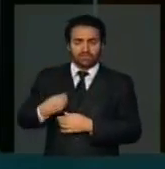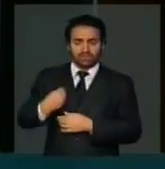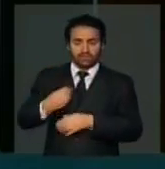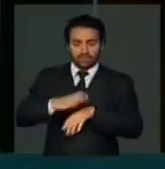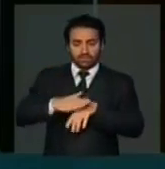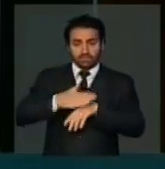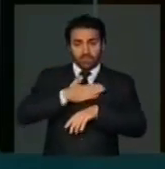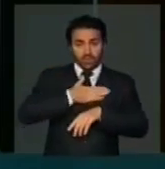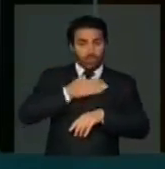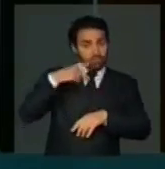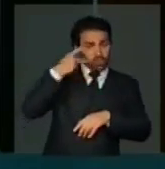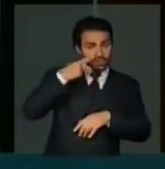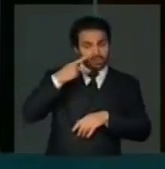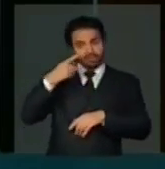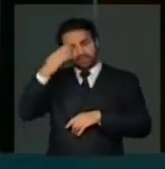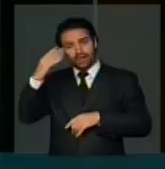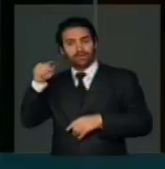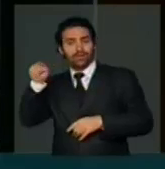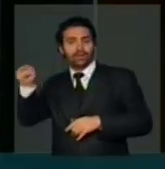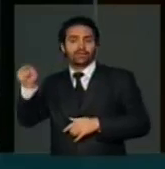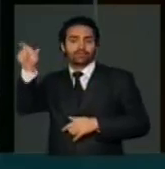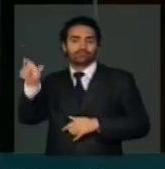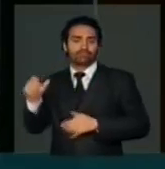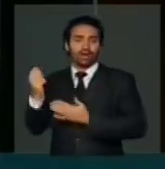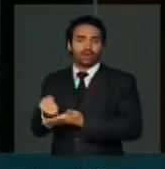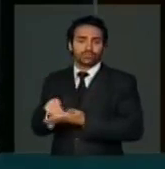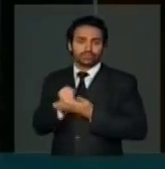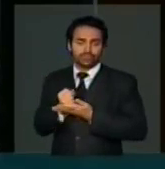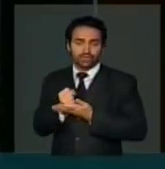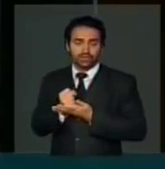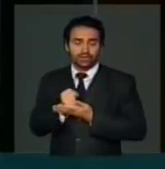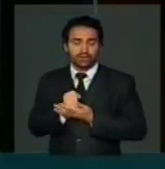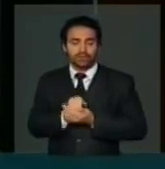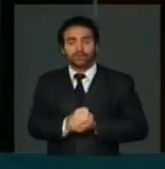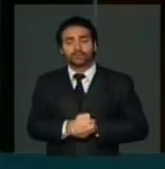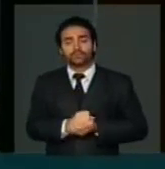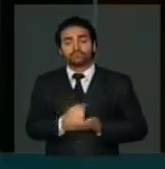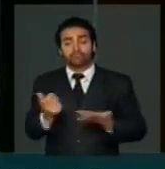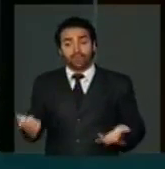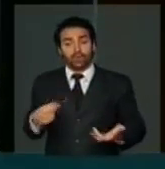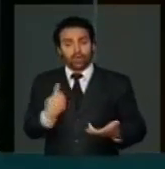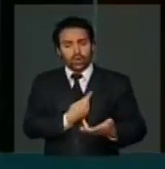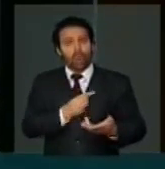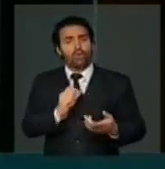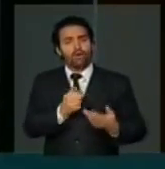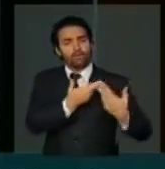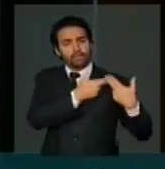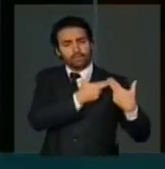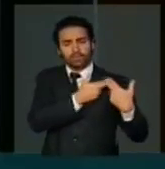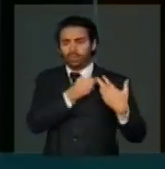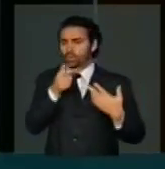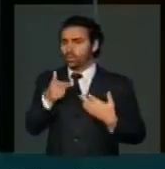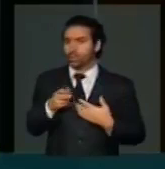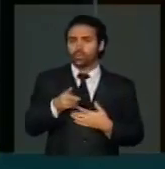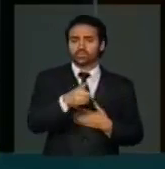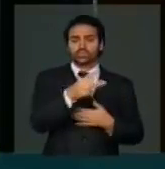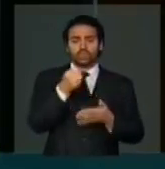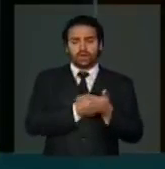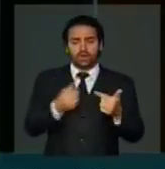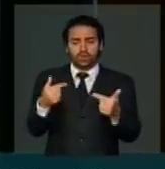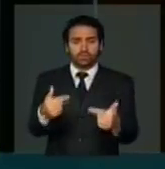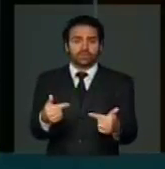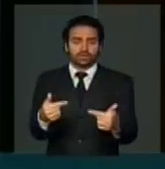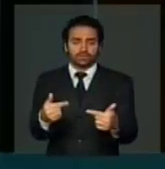ele, temos a responsabilidade de poder continuar lutando e, como disse a frase aqui de